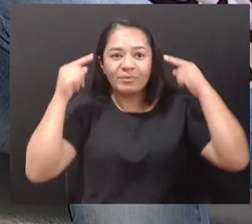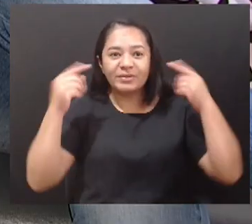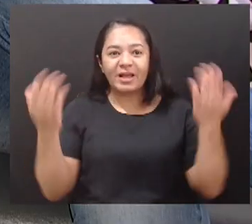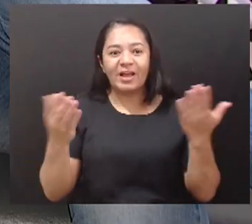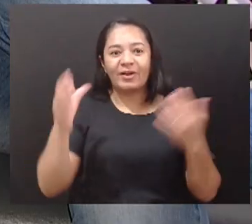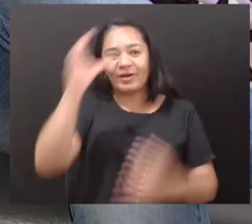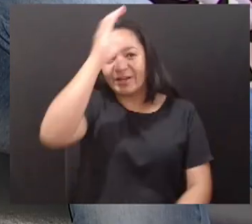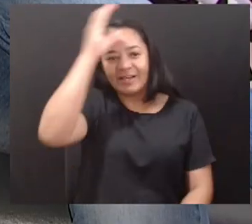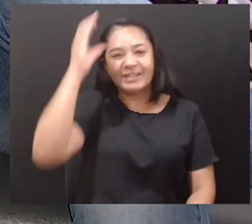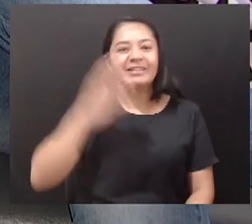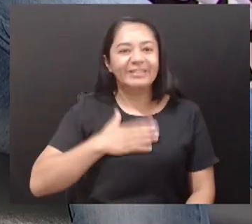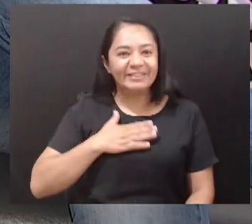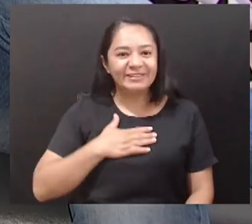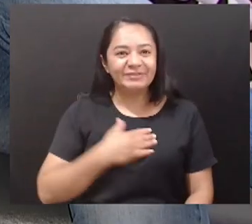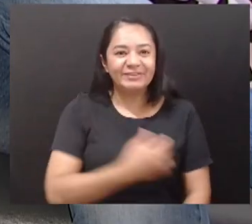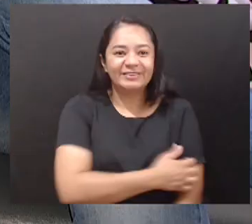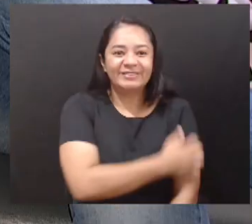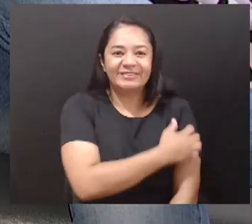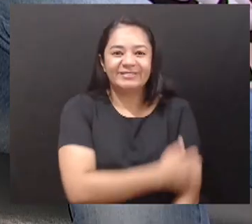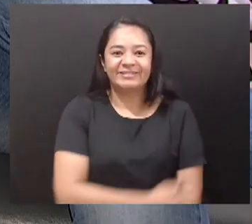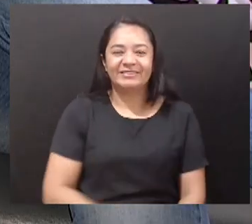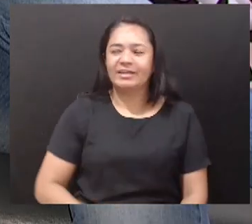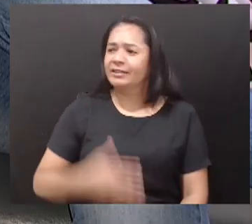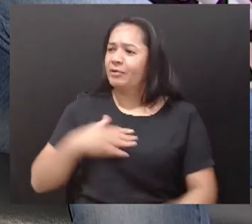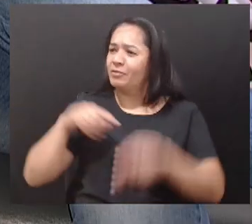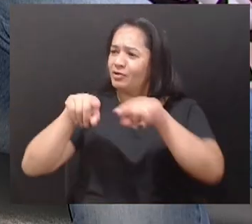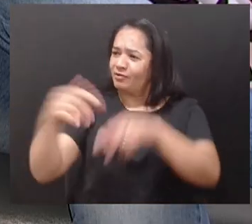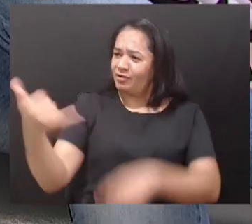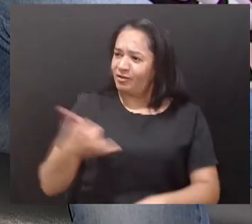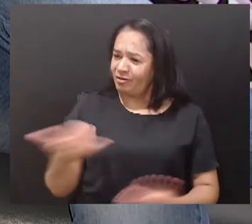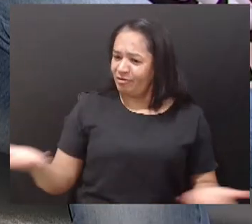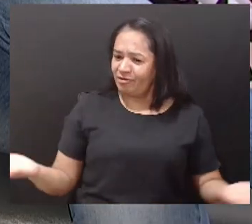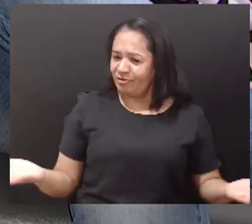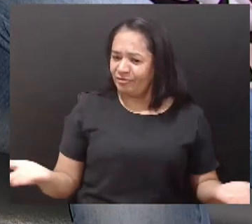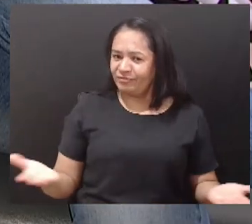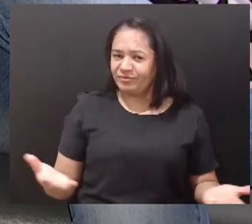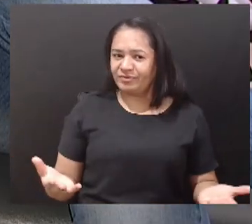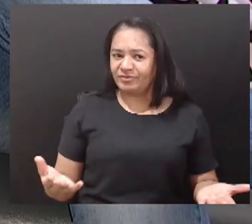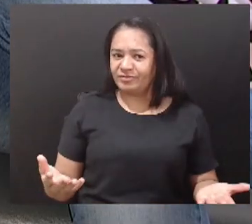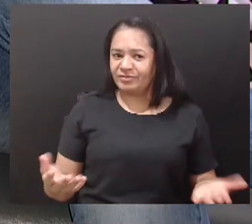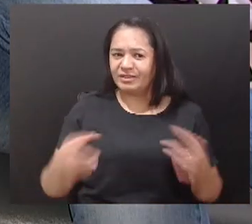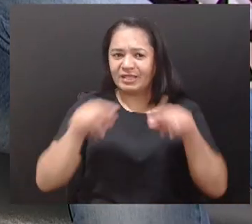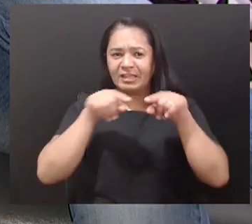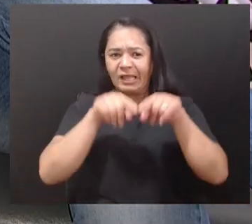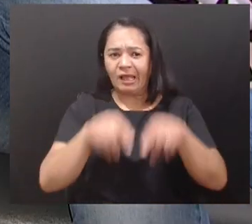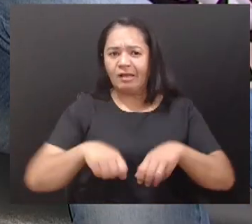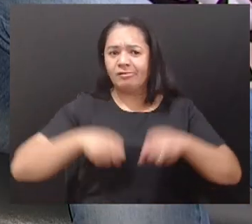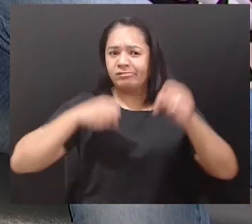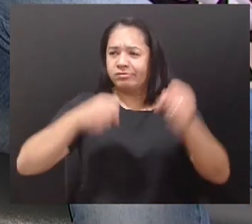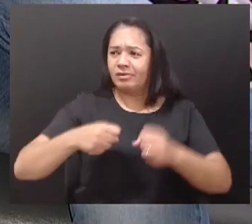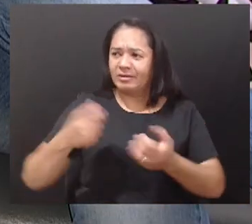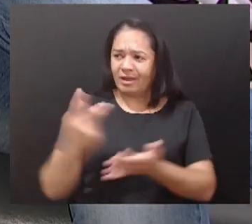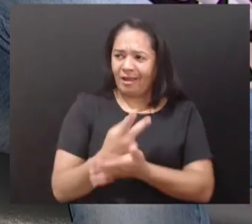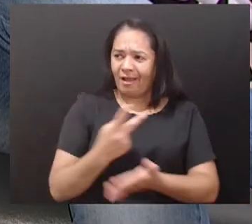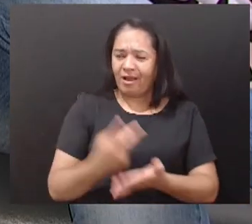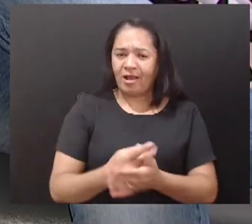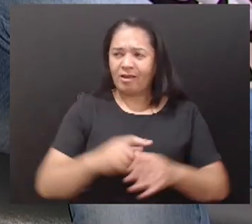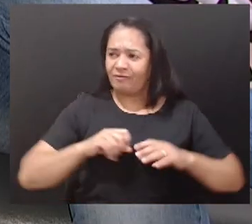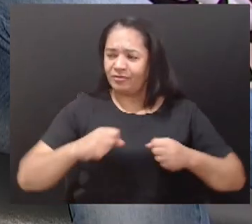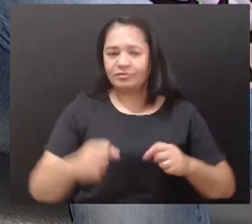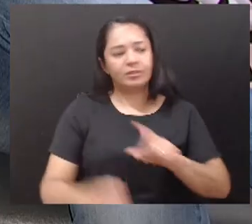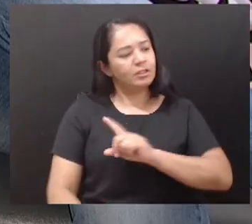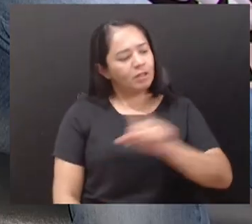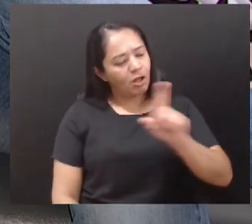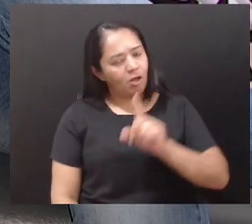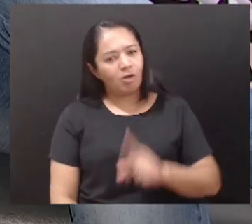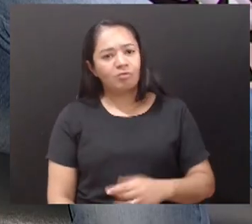salão? Até meu sócio falou para mim, o Beto falou para mim, você não acha que está remando contra a maré? Eu falei, não, cara, eu senti que Deus